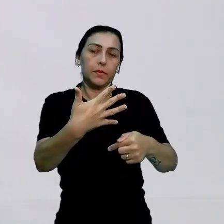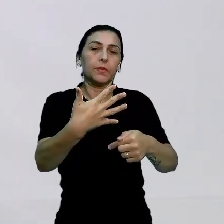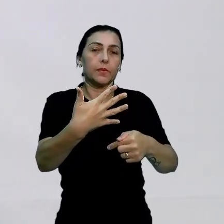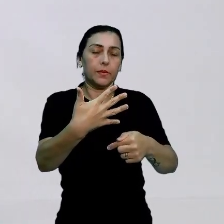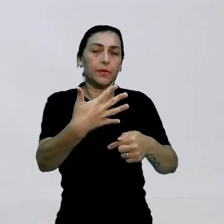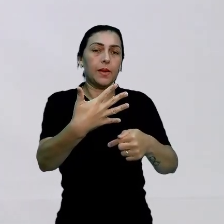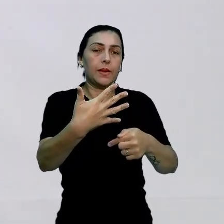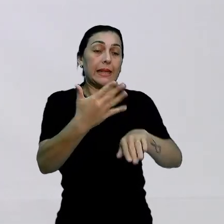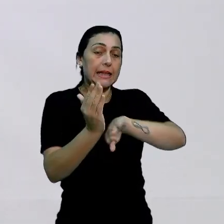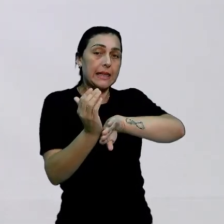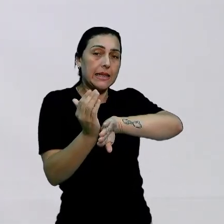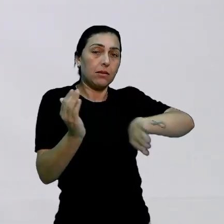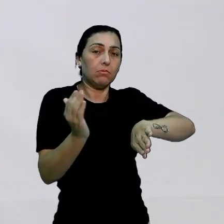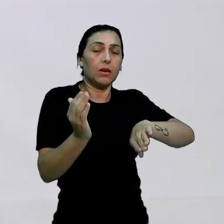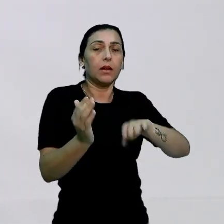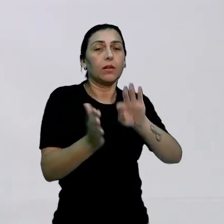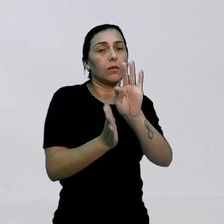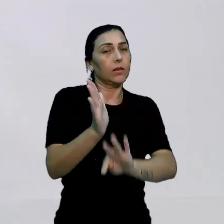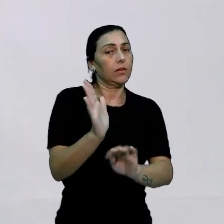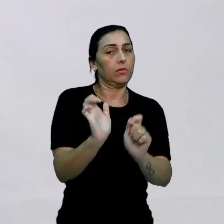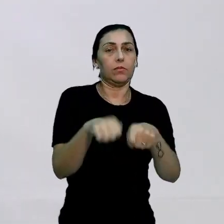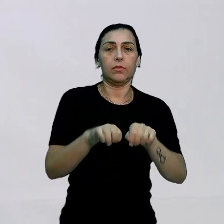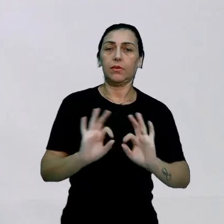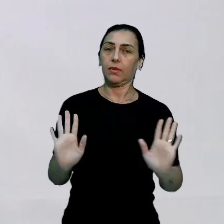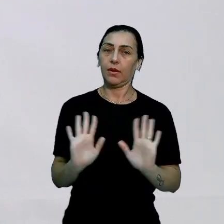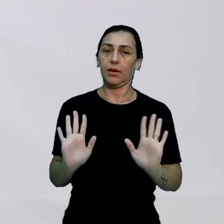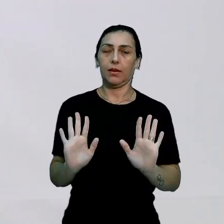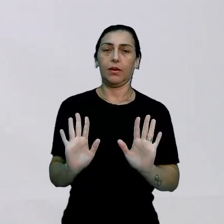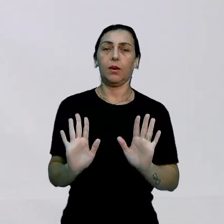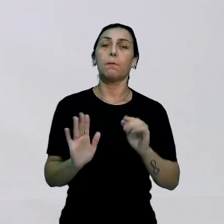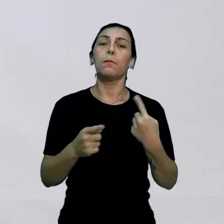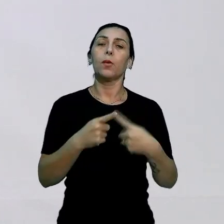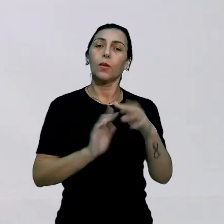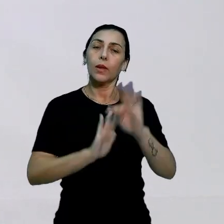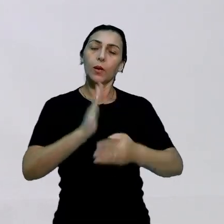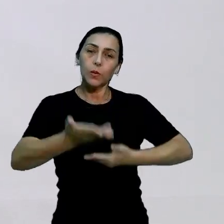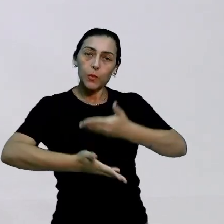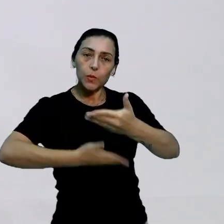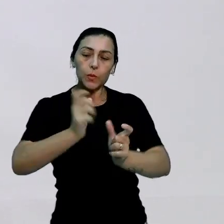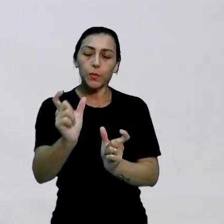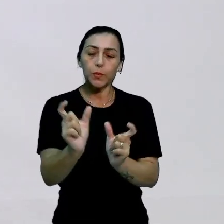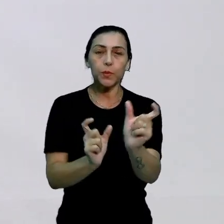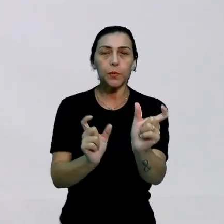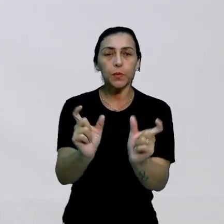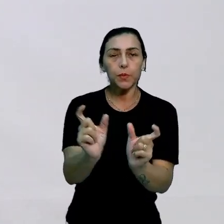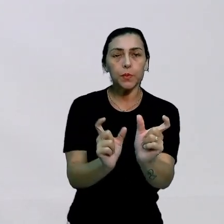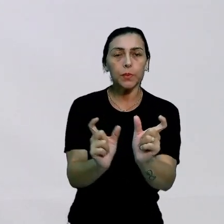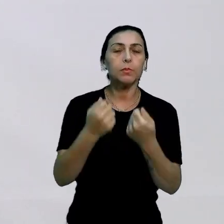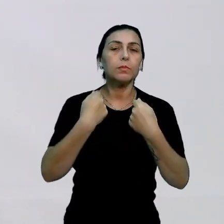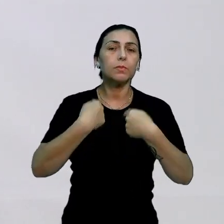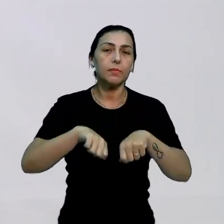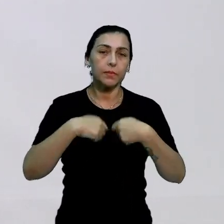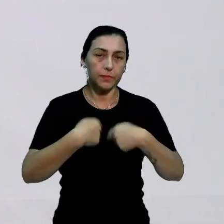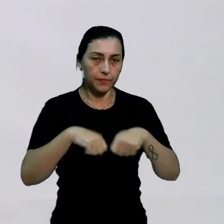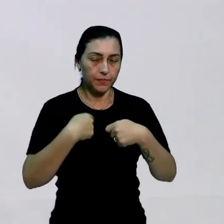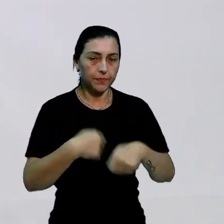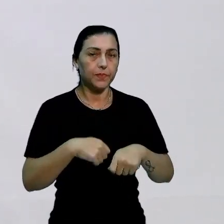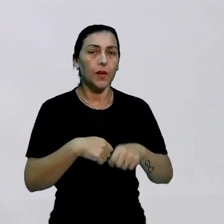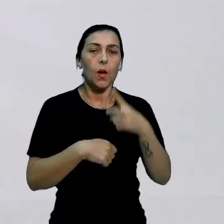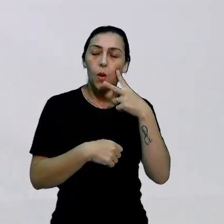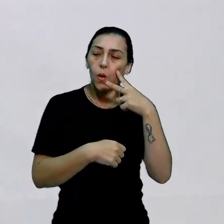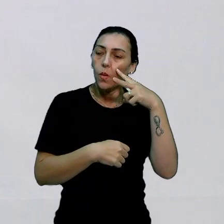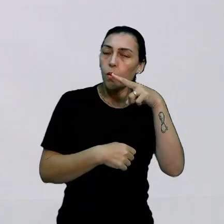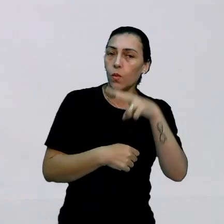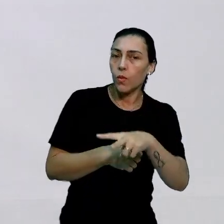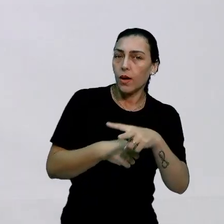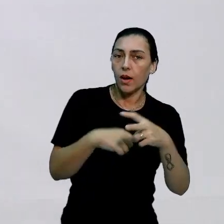do texto. Não tem como eu fazer isso, né? Porque o texto ele é uma relação de palavras. Então eu tenho que estabelecer essa relação, eu tenho que olhar